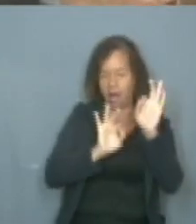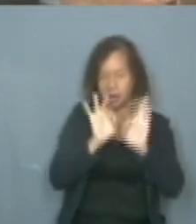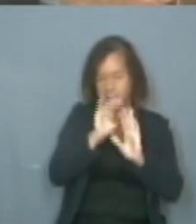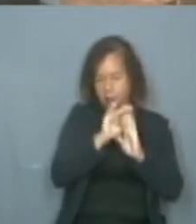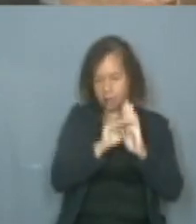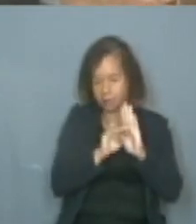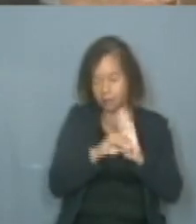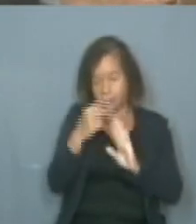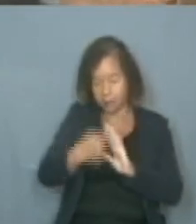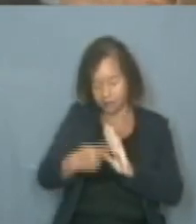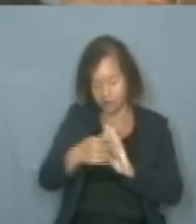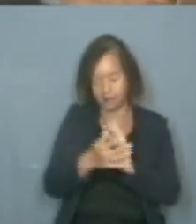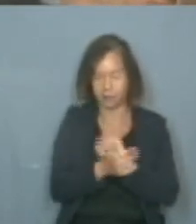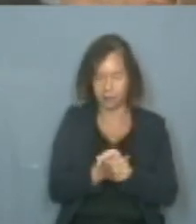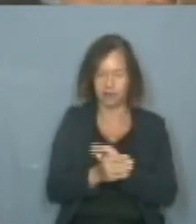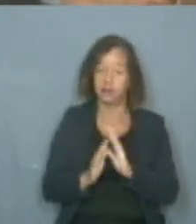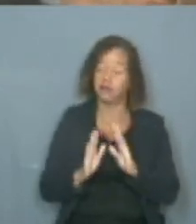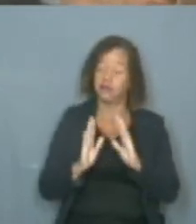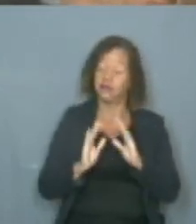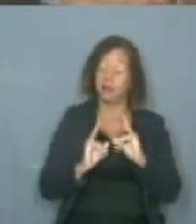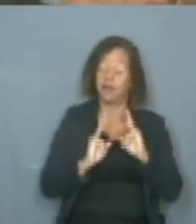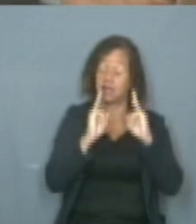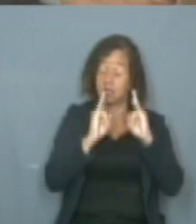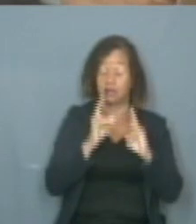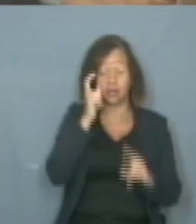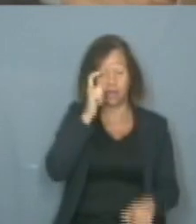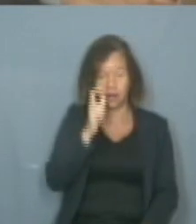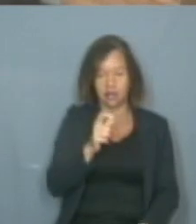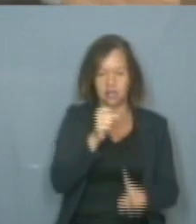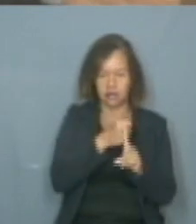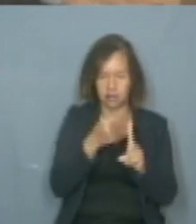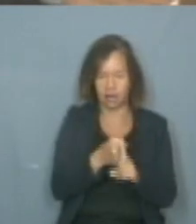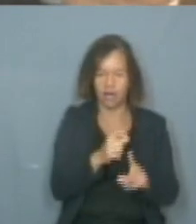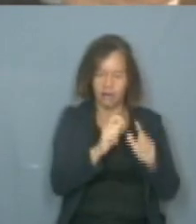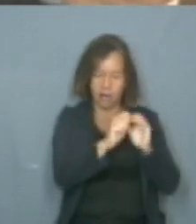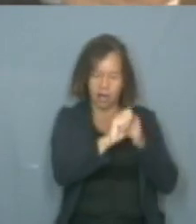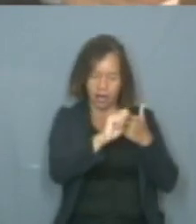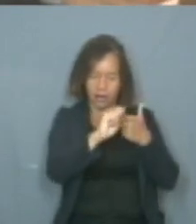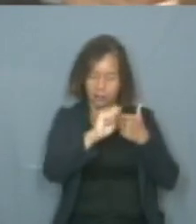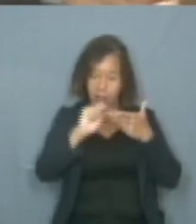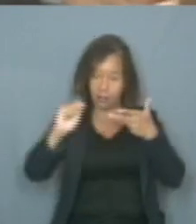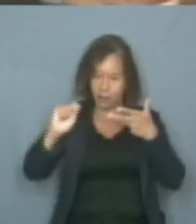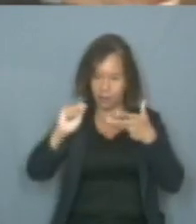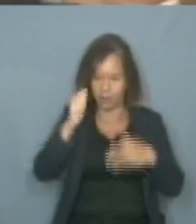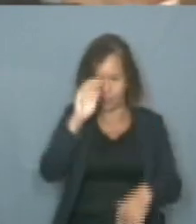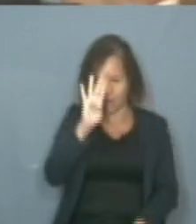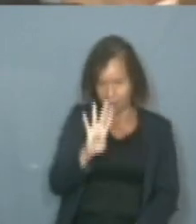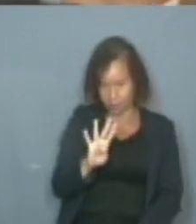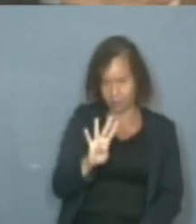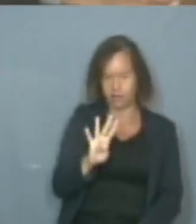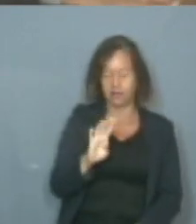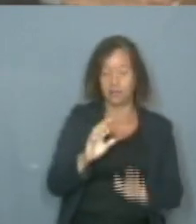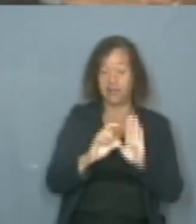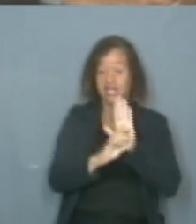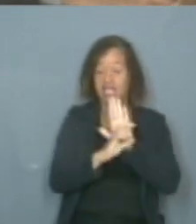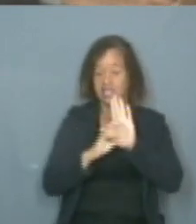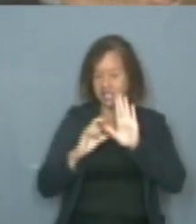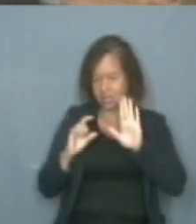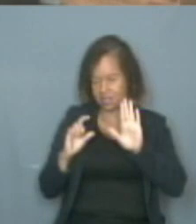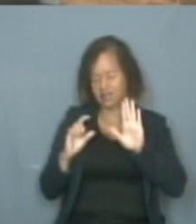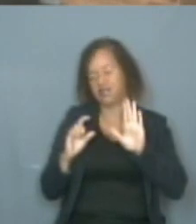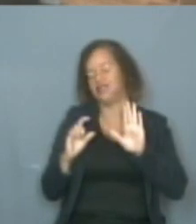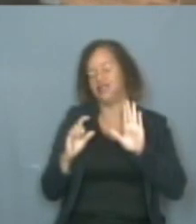plano local de habitação e interesse social. Então, a gente vai lá para o artigo 4º, o inciso